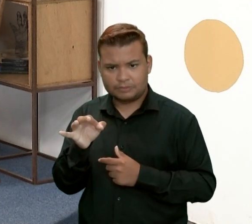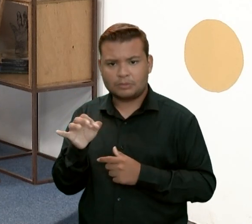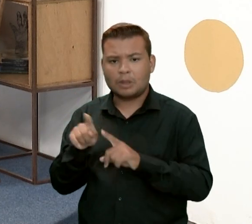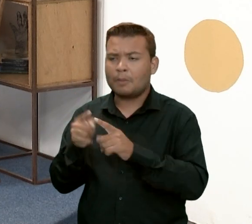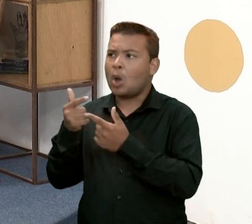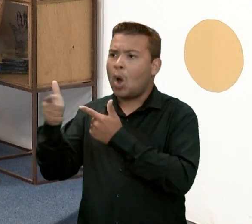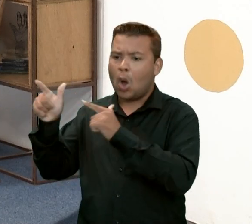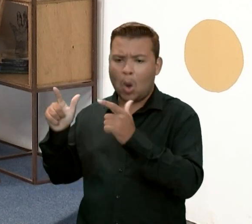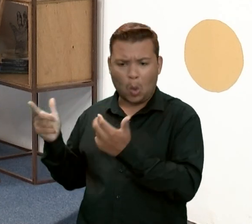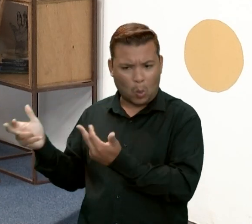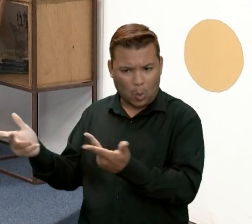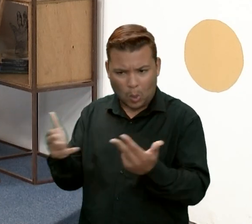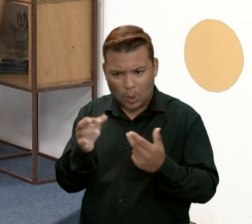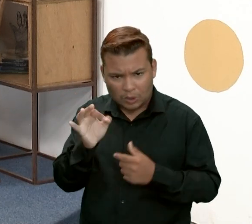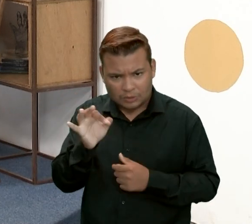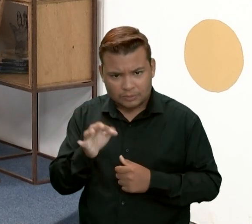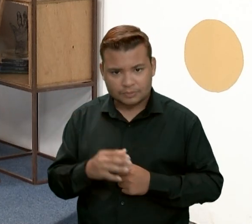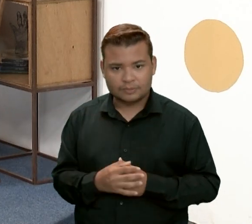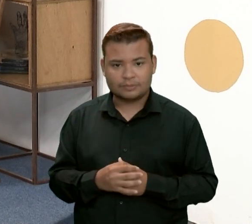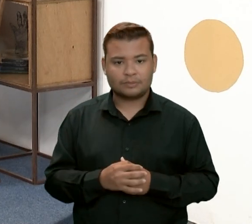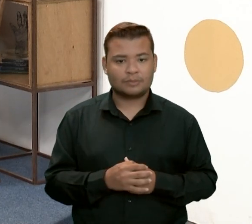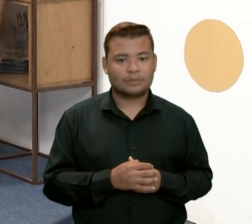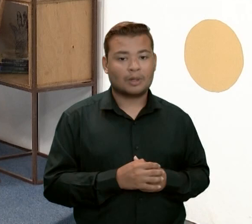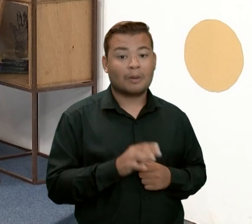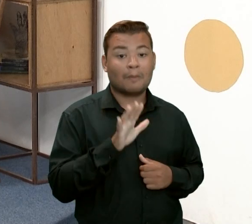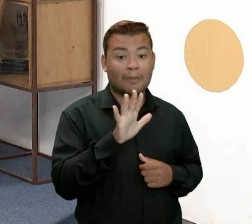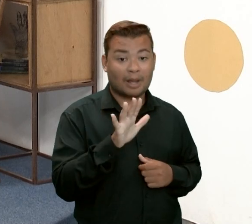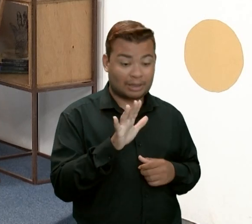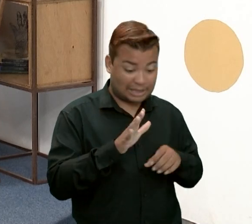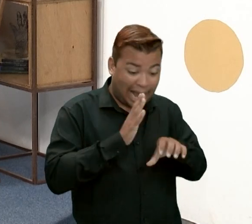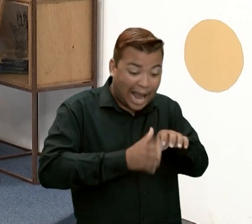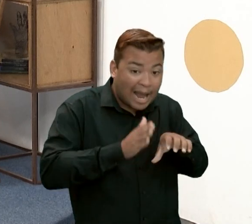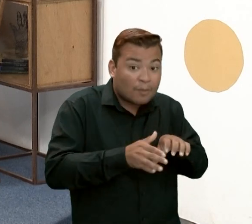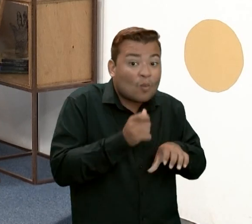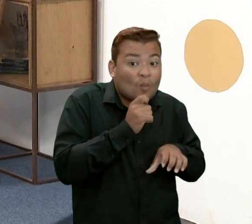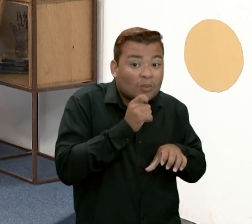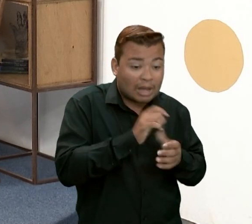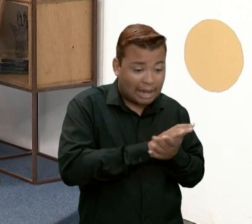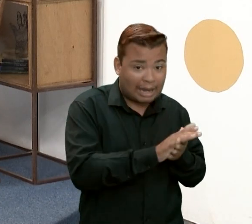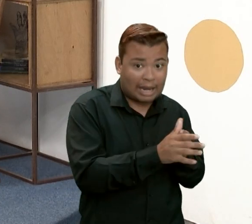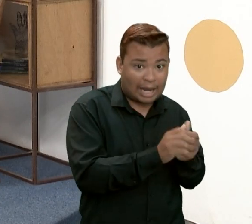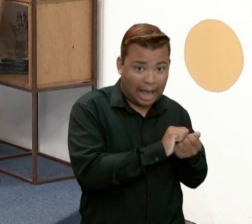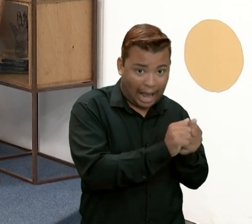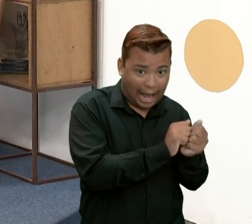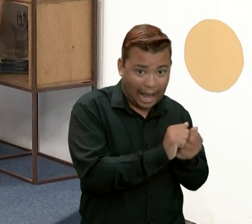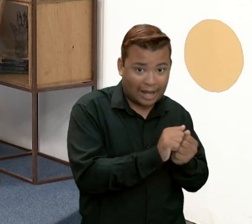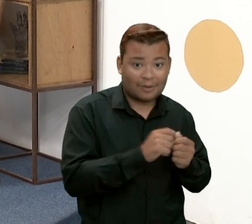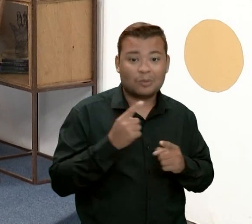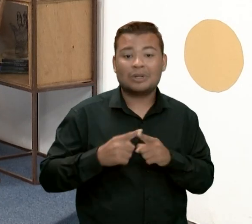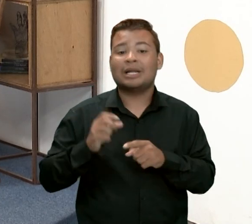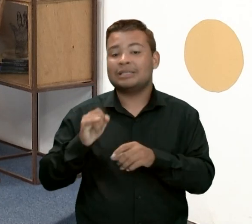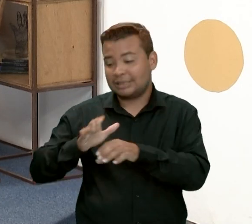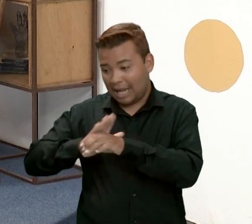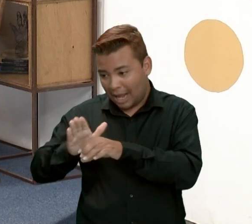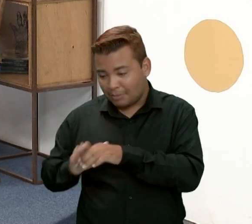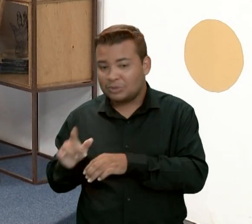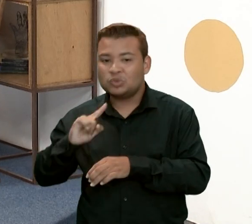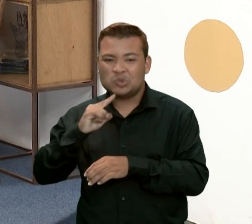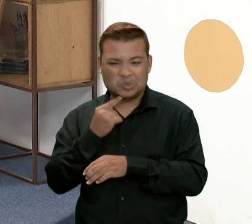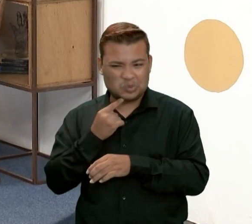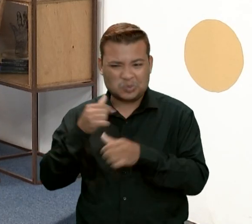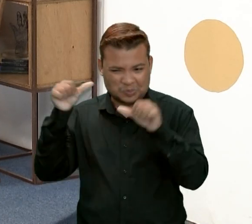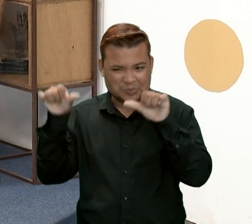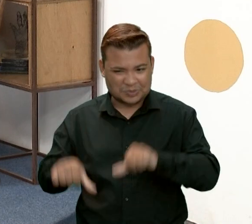outros também segue a mesma linha, né, professora Mas Adriana? antes de picar o repolho. Antes de picar, porque senão aí você acaba contaminando mais do que lavando.